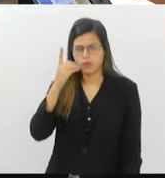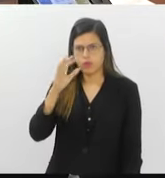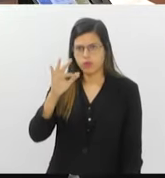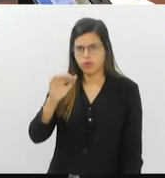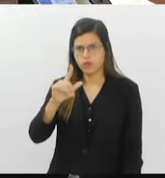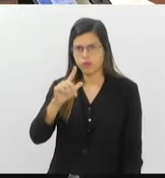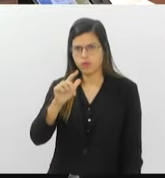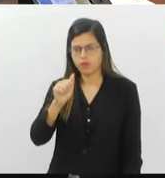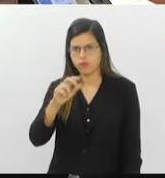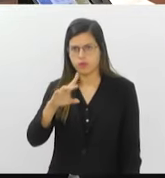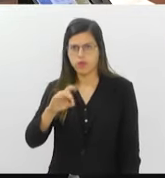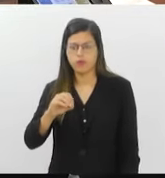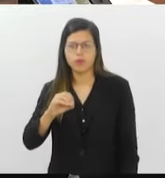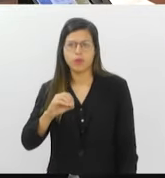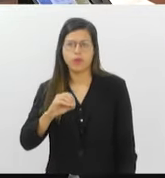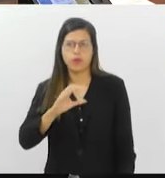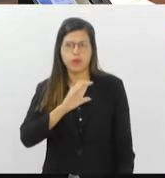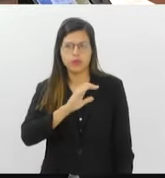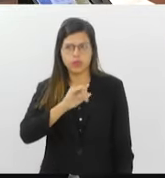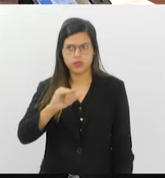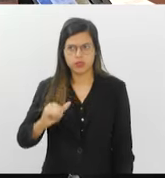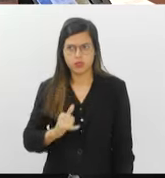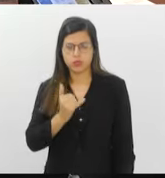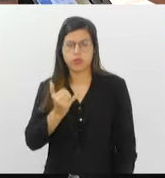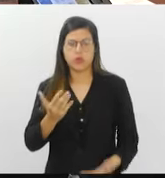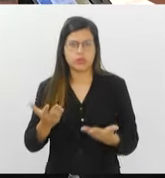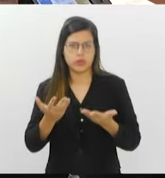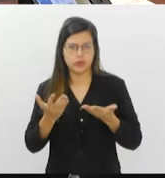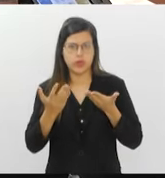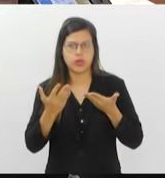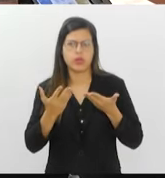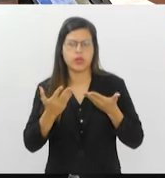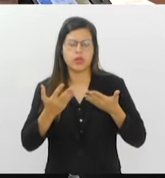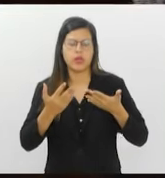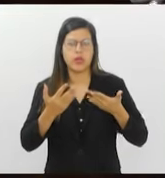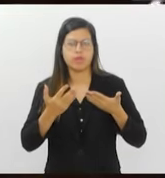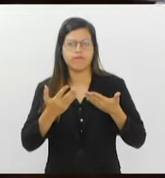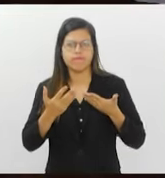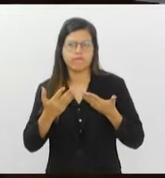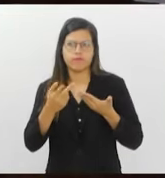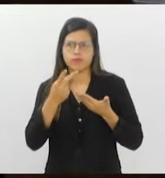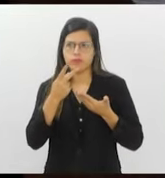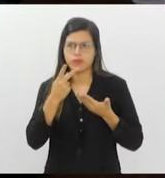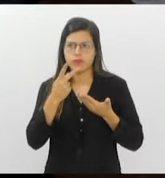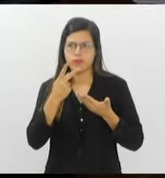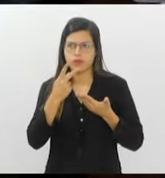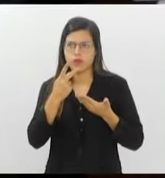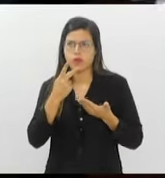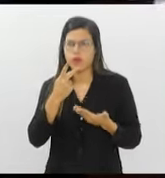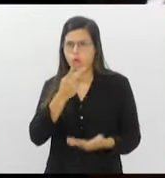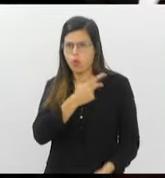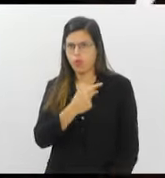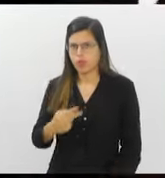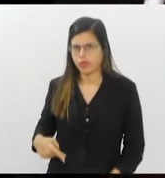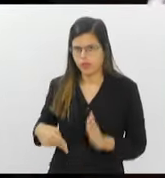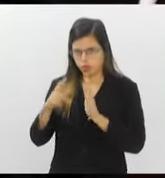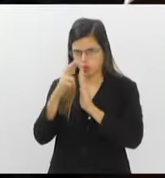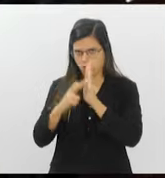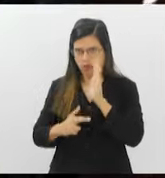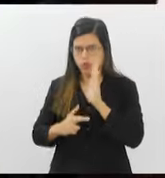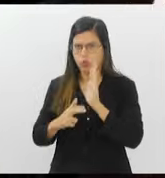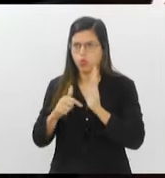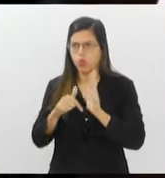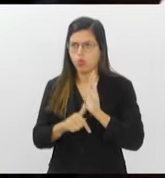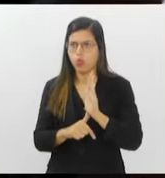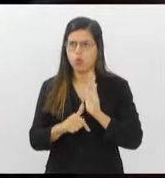Pela Comissão de Constituição e Justiça, eu gostaria de abrir um diálogo com o presidente da comissão, o relator dessa matéria, e